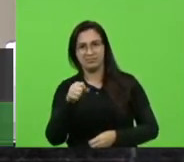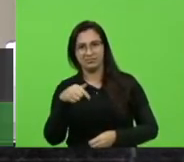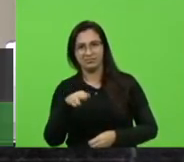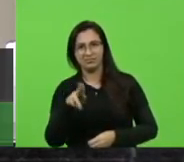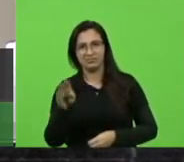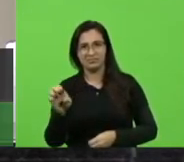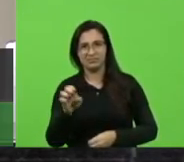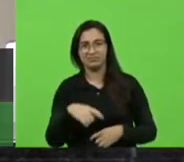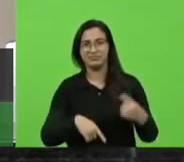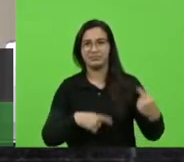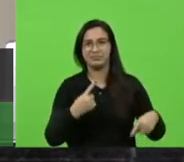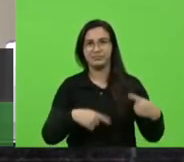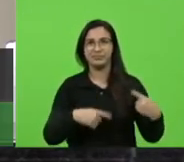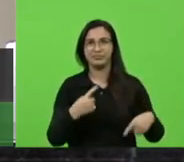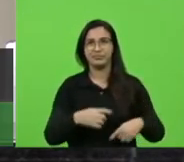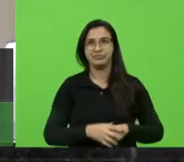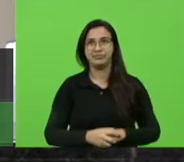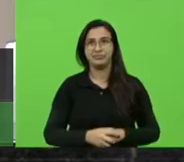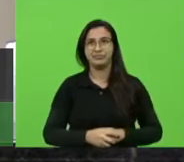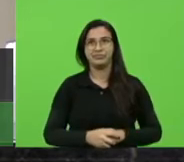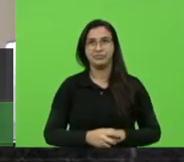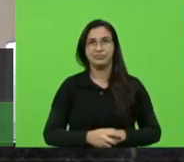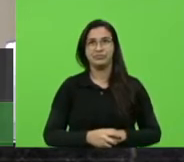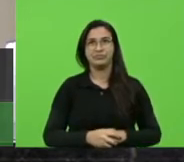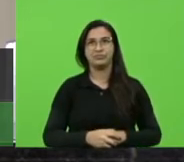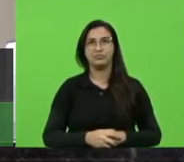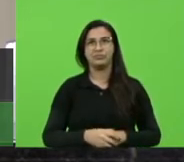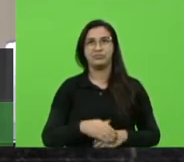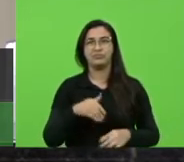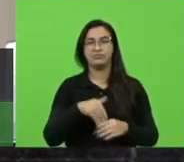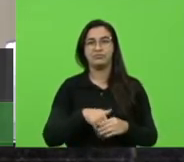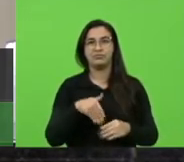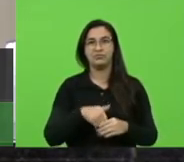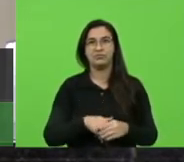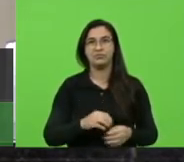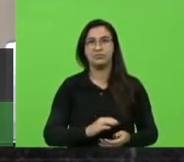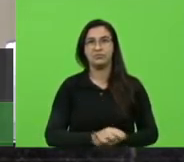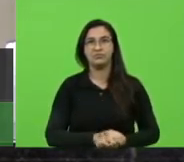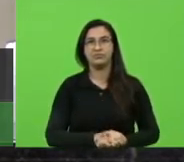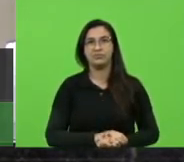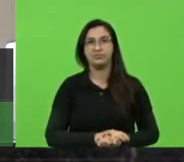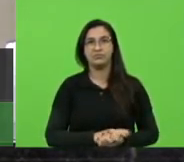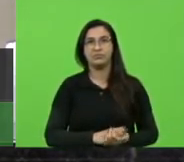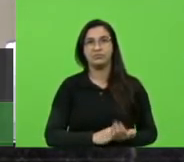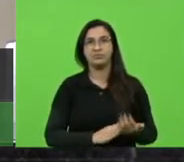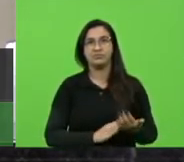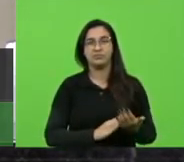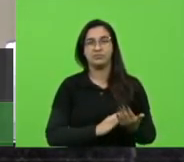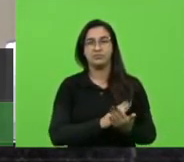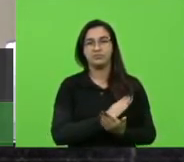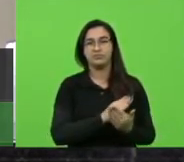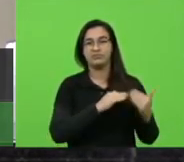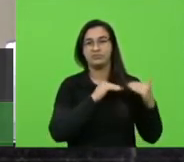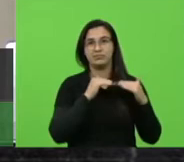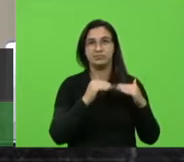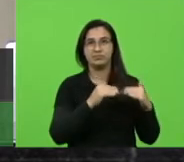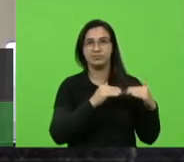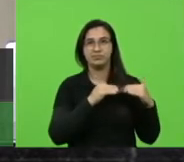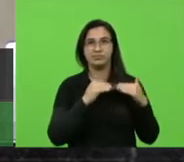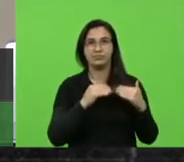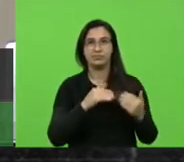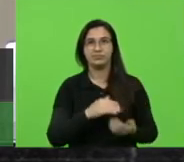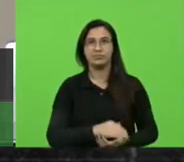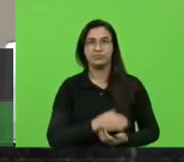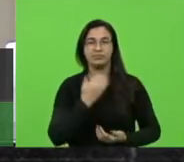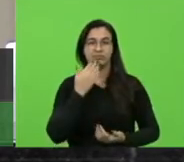discussão. Não havendo quem queira discutir, em votação. Deputados que aprovam, permaneçam como se encontram. Aprovado por